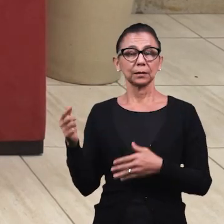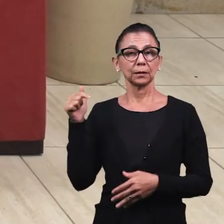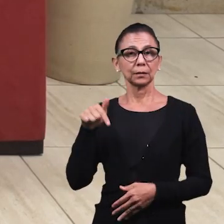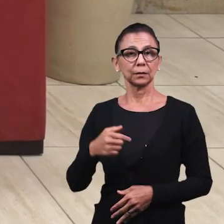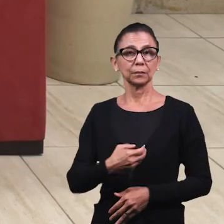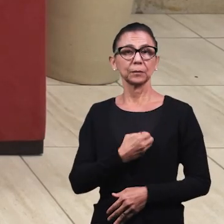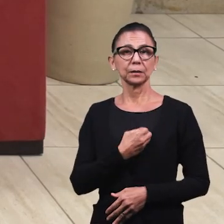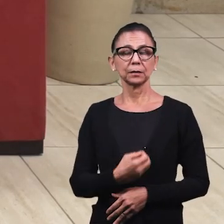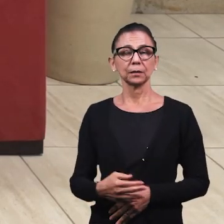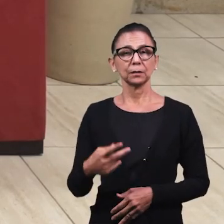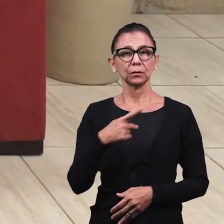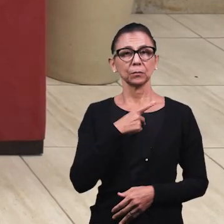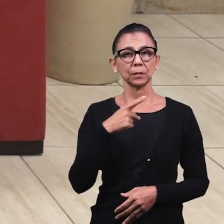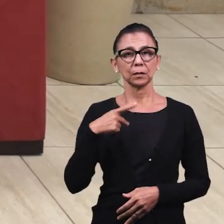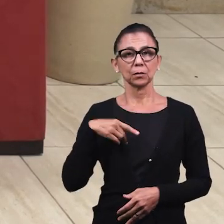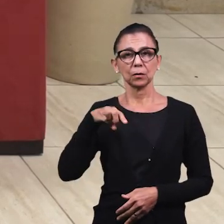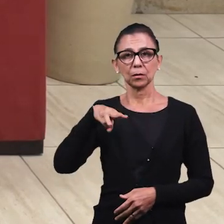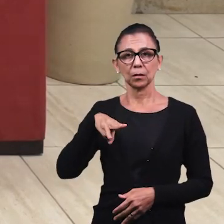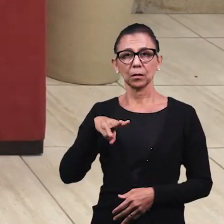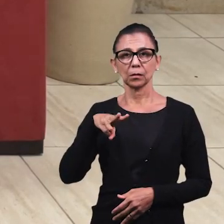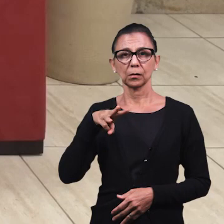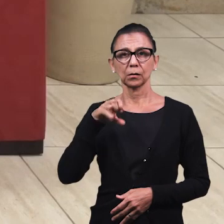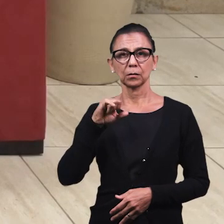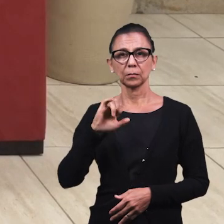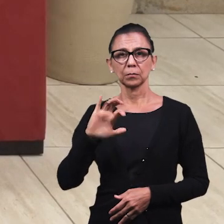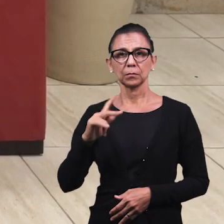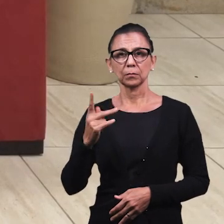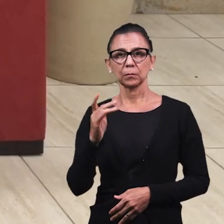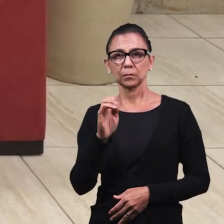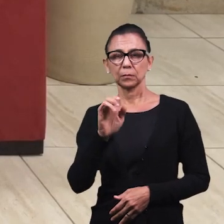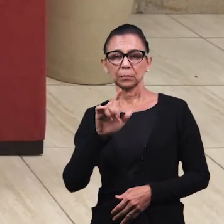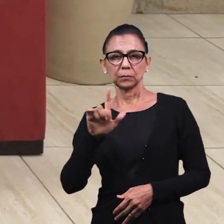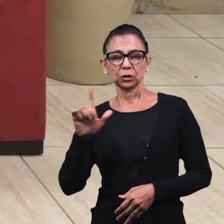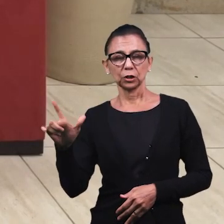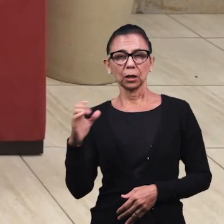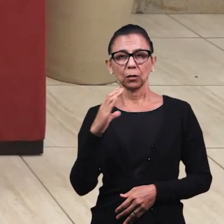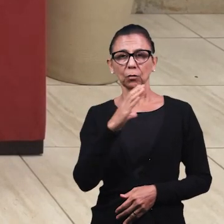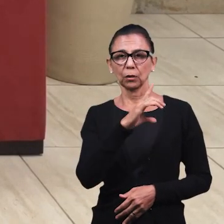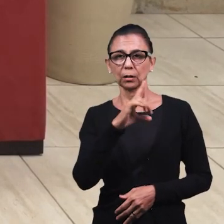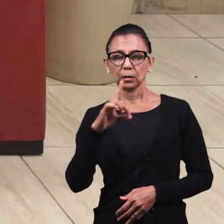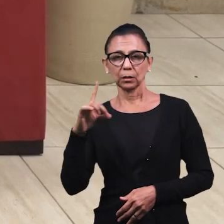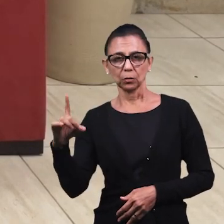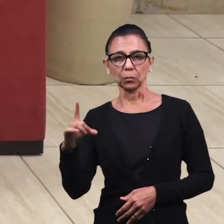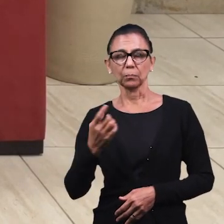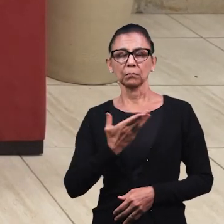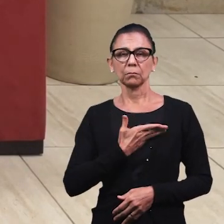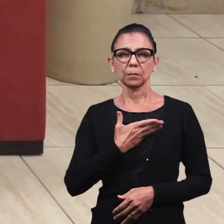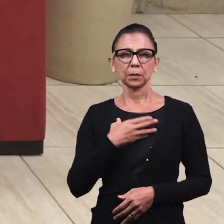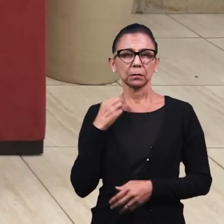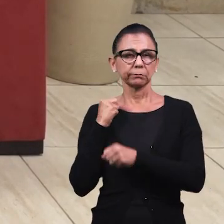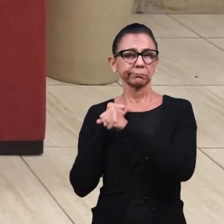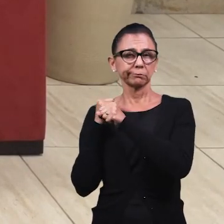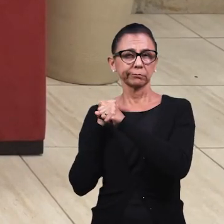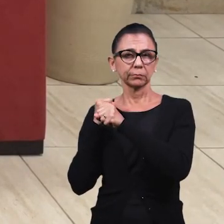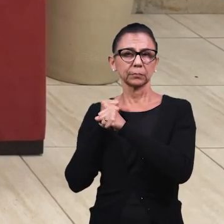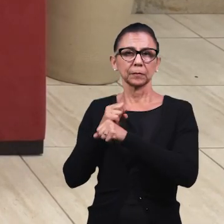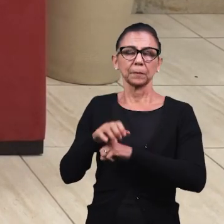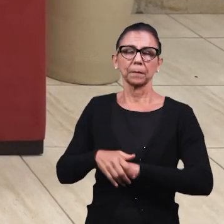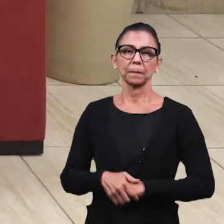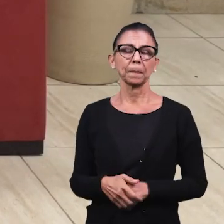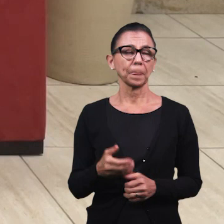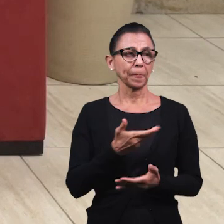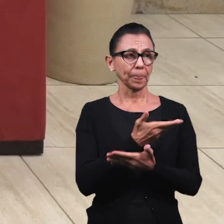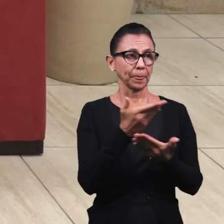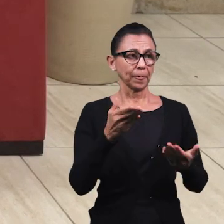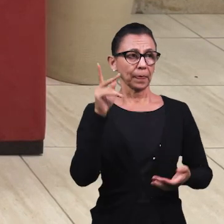aqui pastor Michel Prus, coordenador da região de São João de Meriti, um amigo nosso de longa data. Amém. Saudamos os irmãos com a